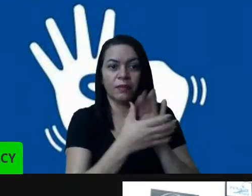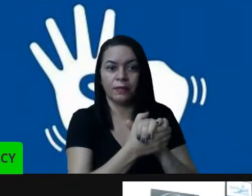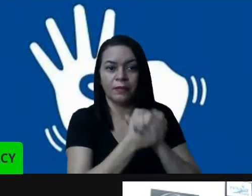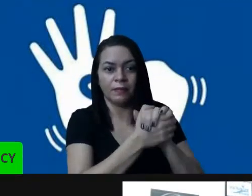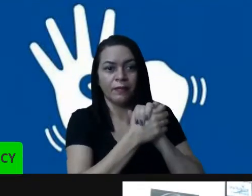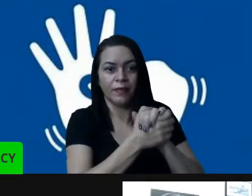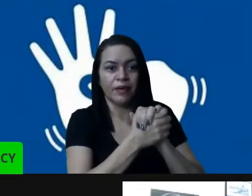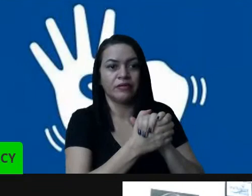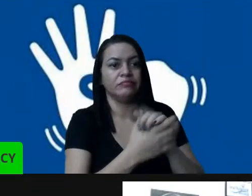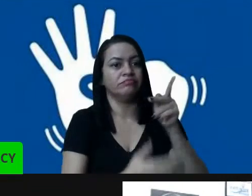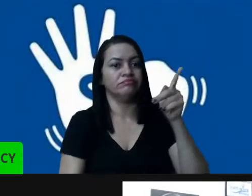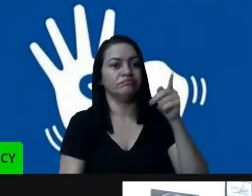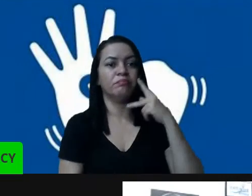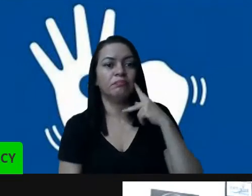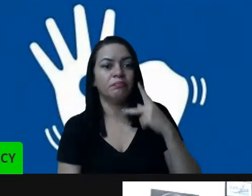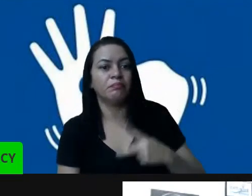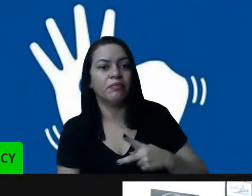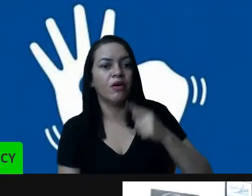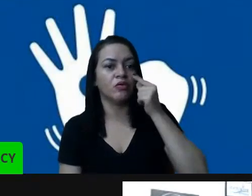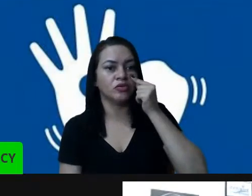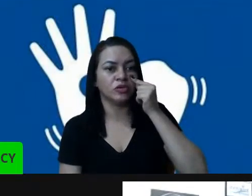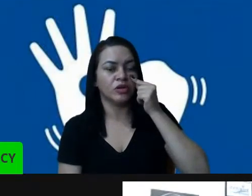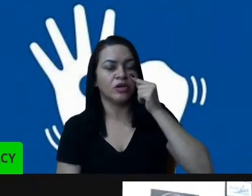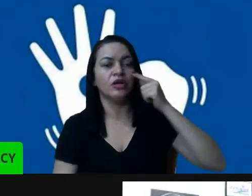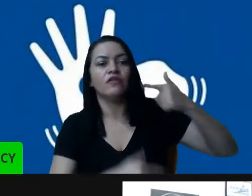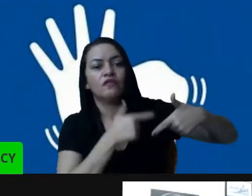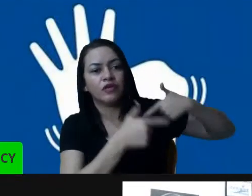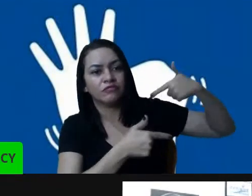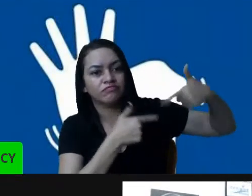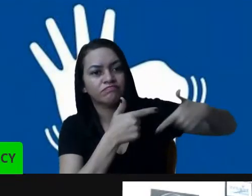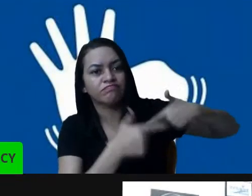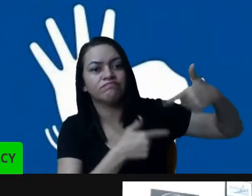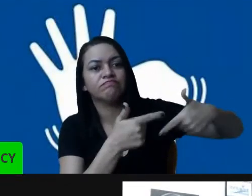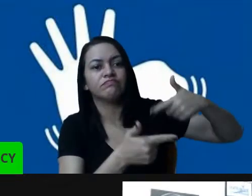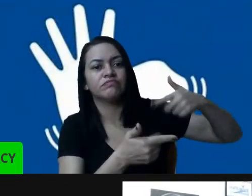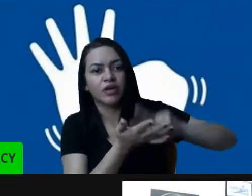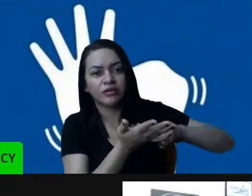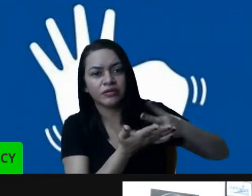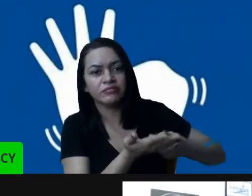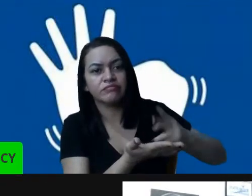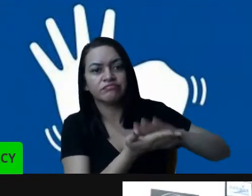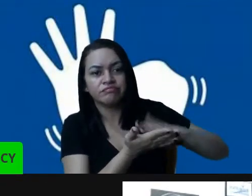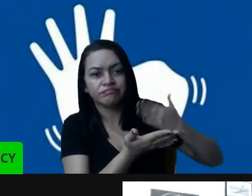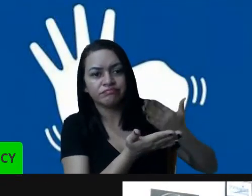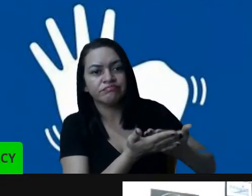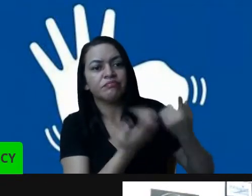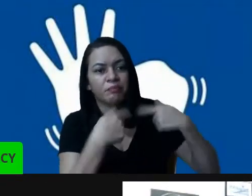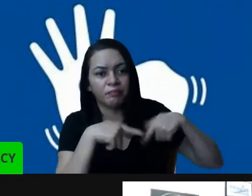do Paulo, que eles vêm fazendo essa tradução simultânea